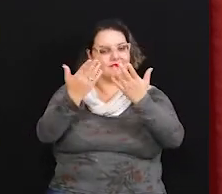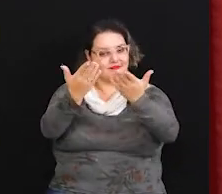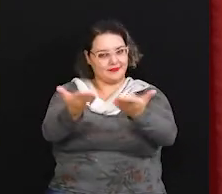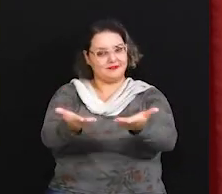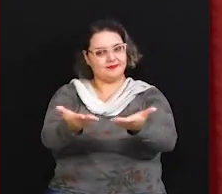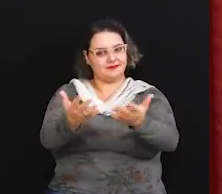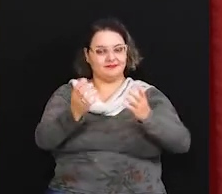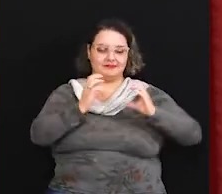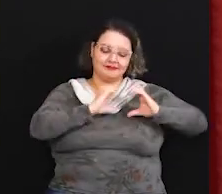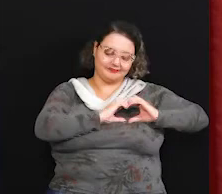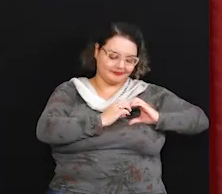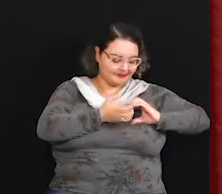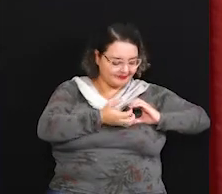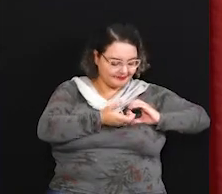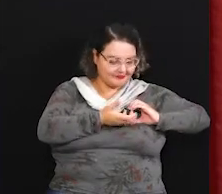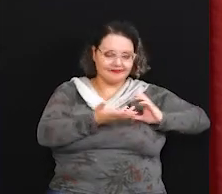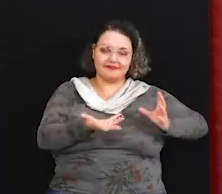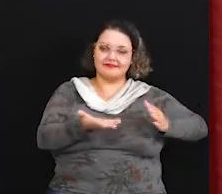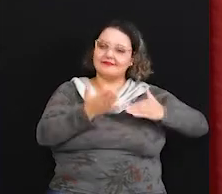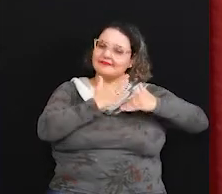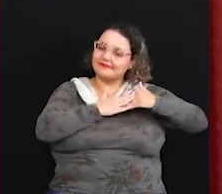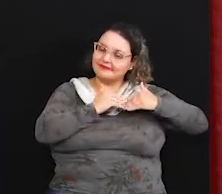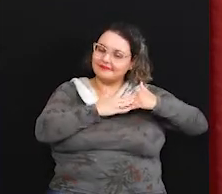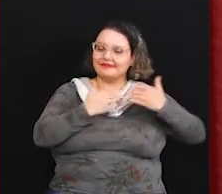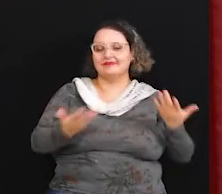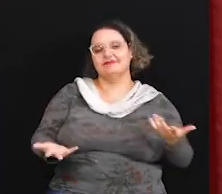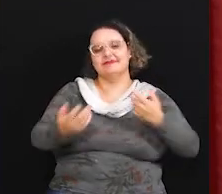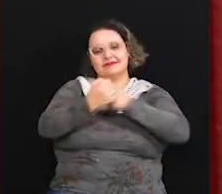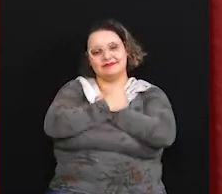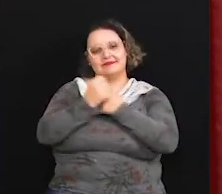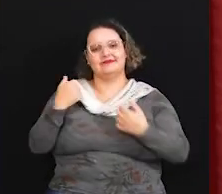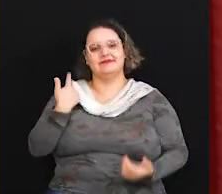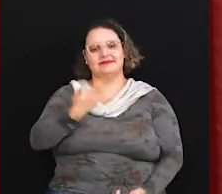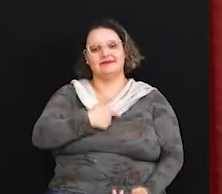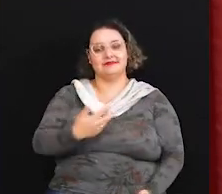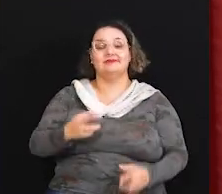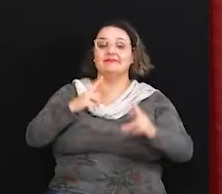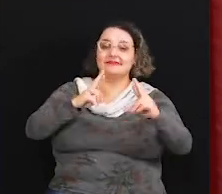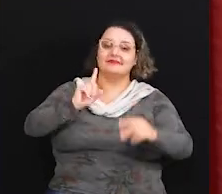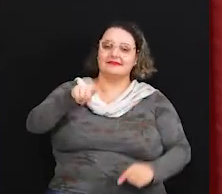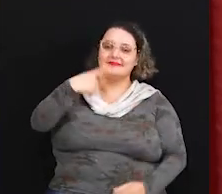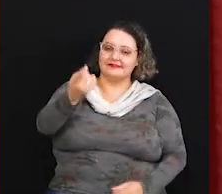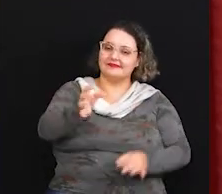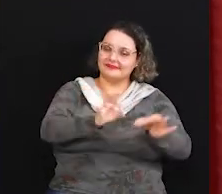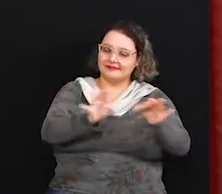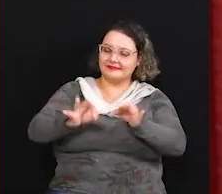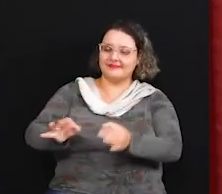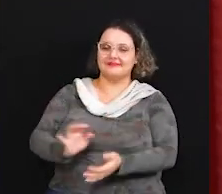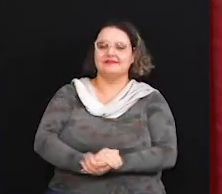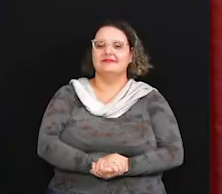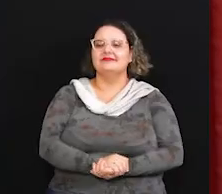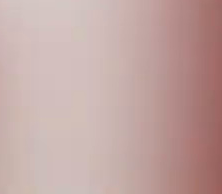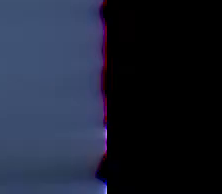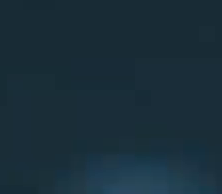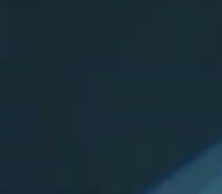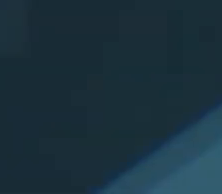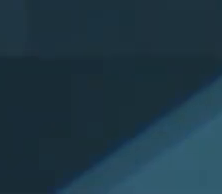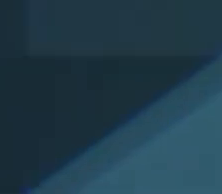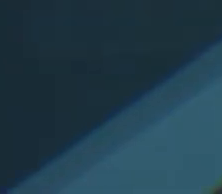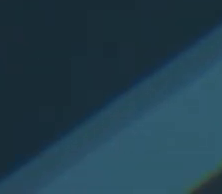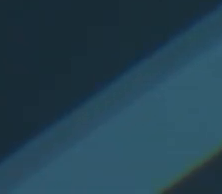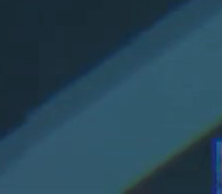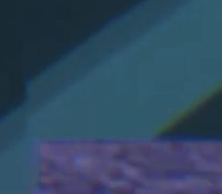com vocês aí, esquentar o coração, acalentar e abraçar a gente. Eu espero vocês na próxima edição.